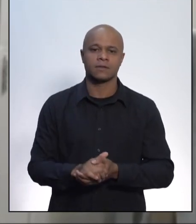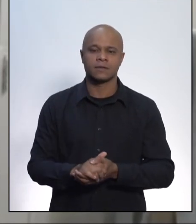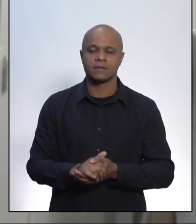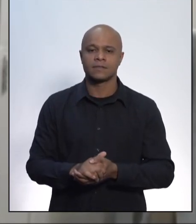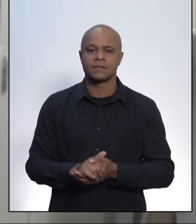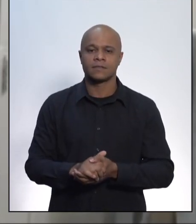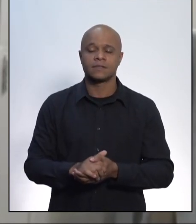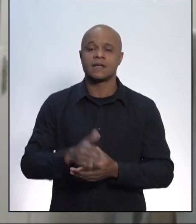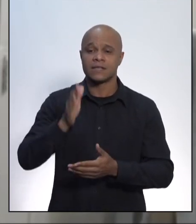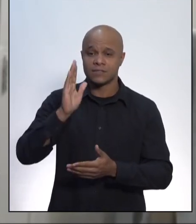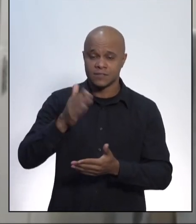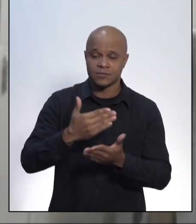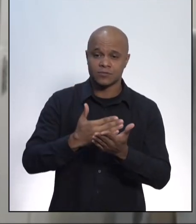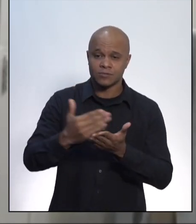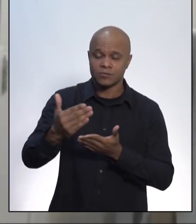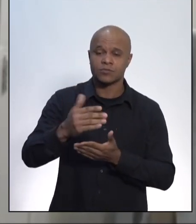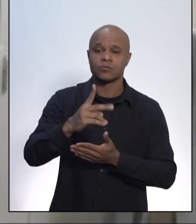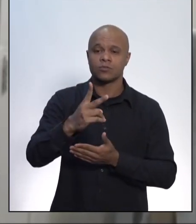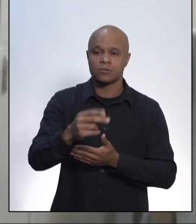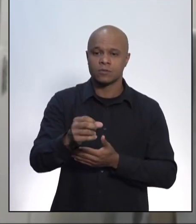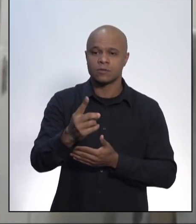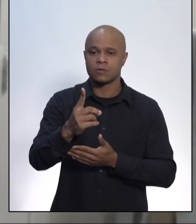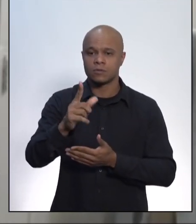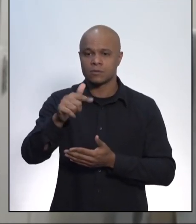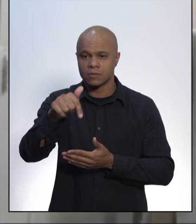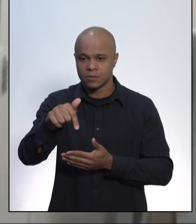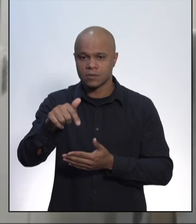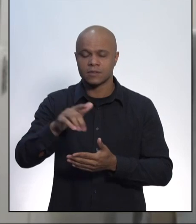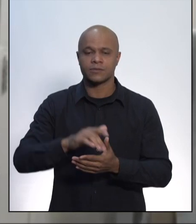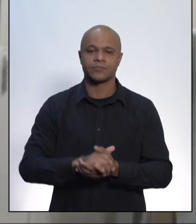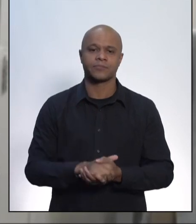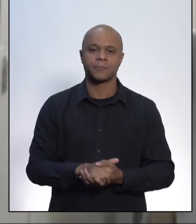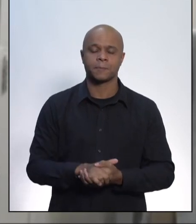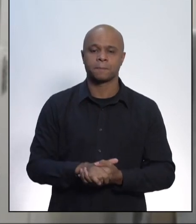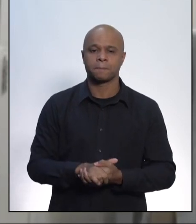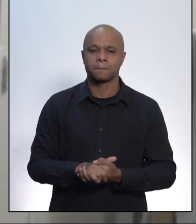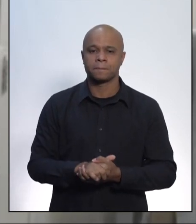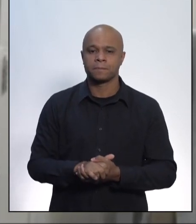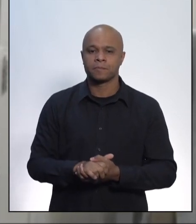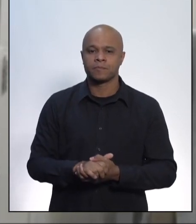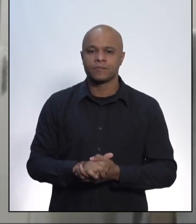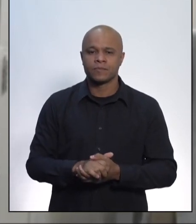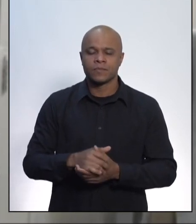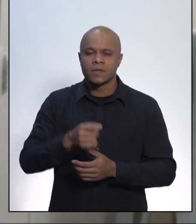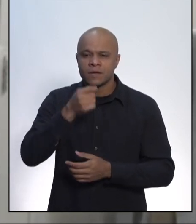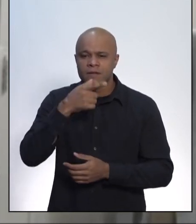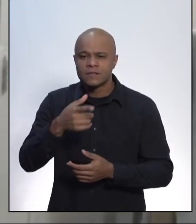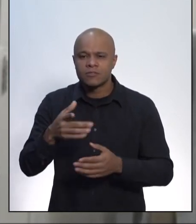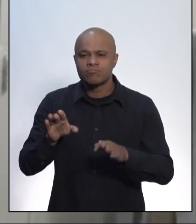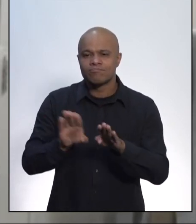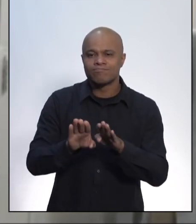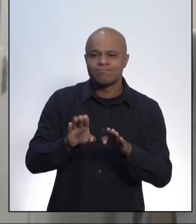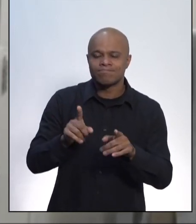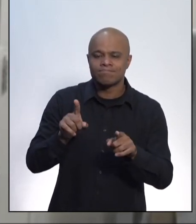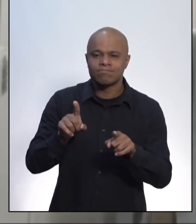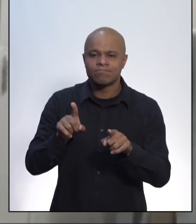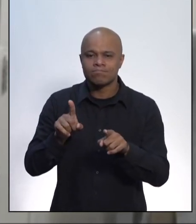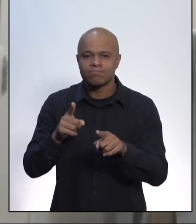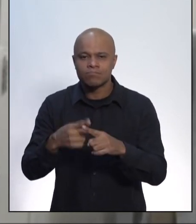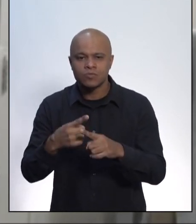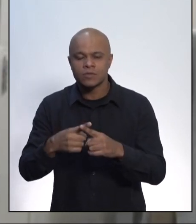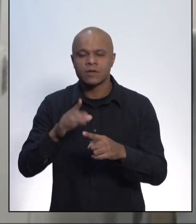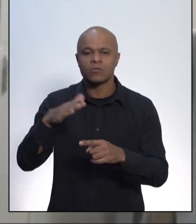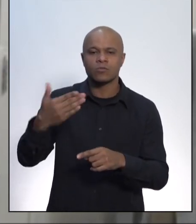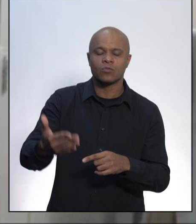2017 de fato a gente foi para o mercado e lançou a plataforma. E é engraçado porque quando você